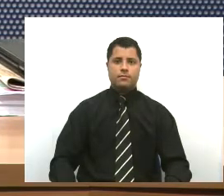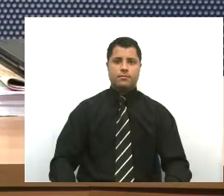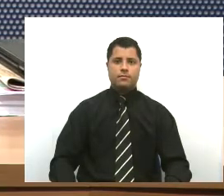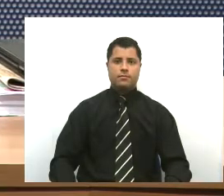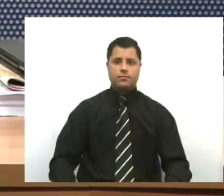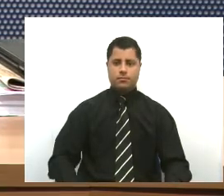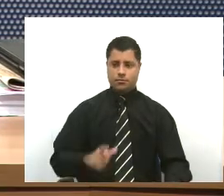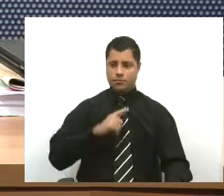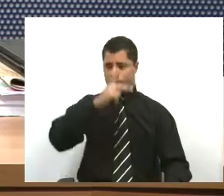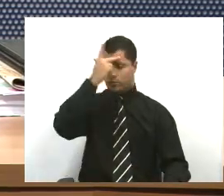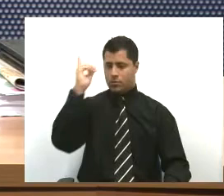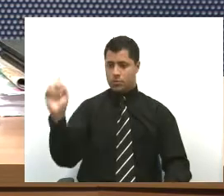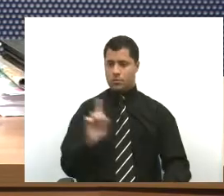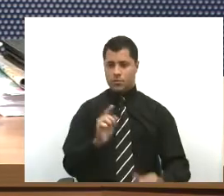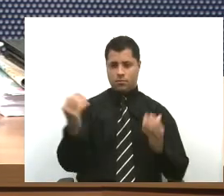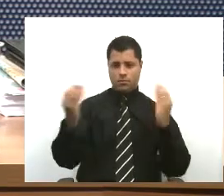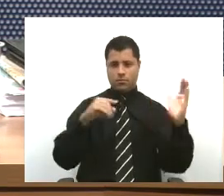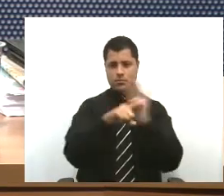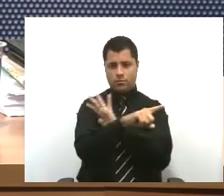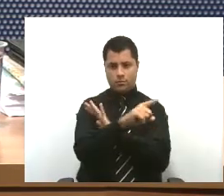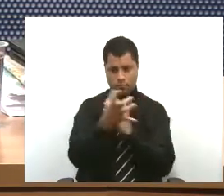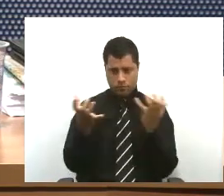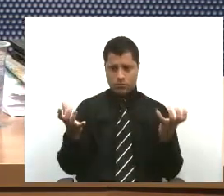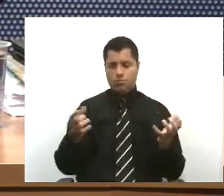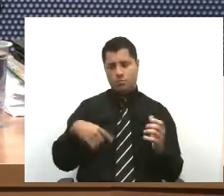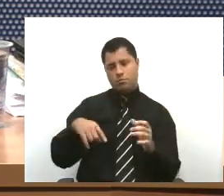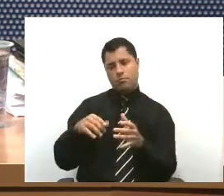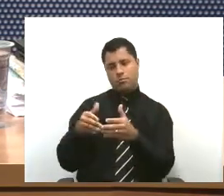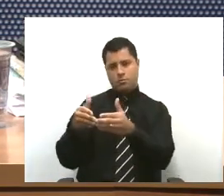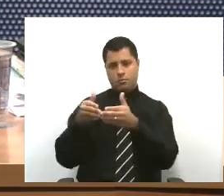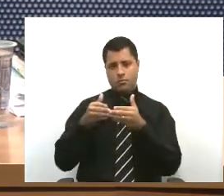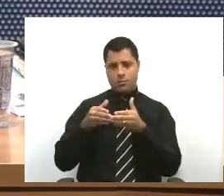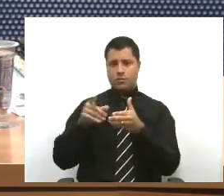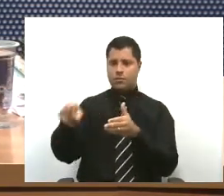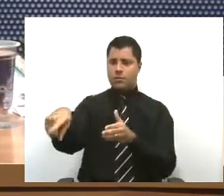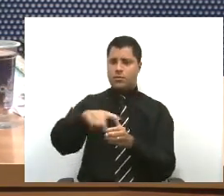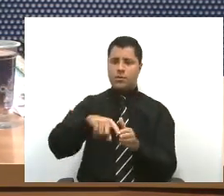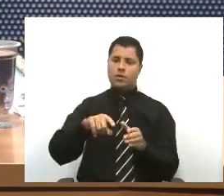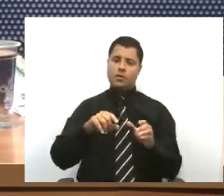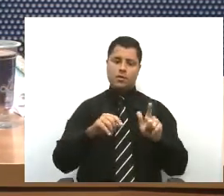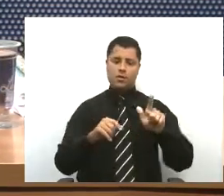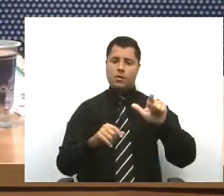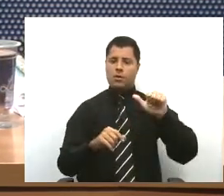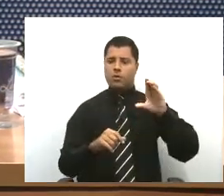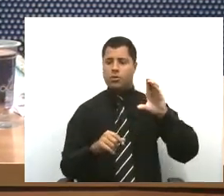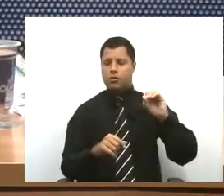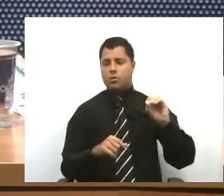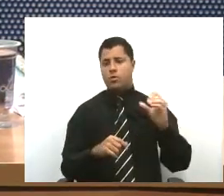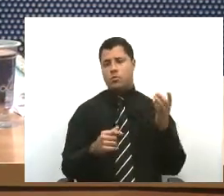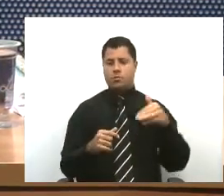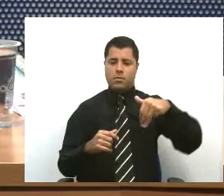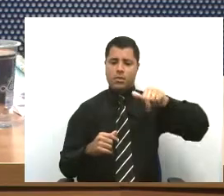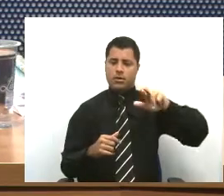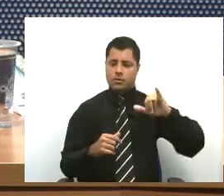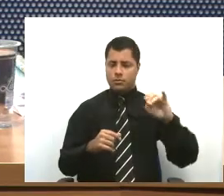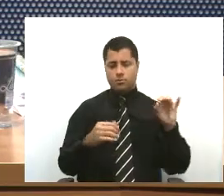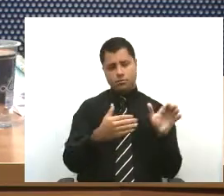Caso alguém tenha alguma pergunta, a gente solicita que faça a inscrição com o Glauco ou o Marino, que nos auxilia na mesa.